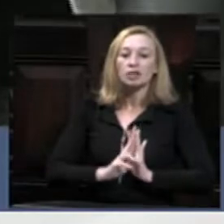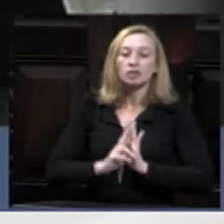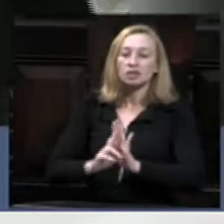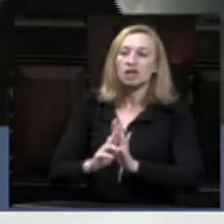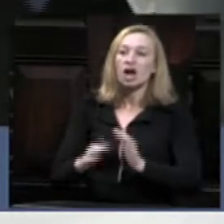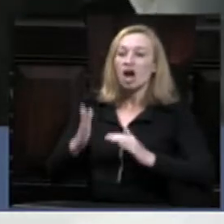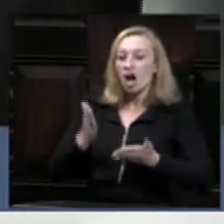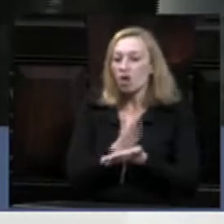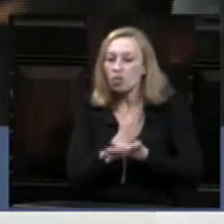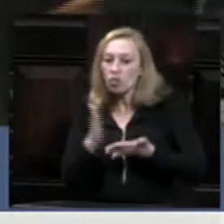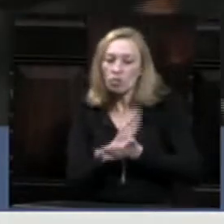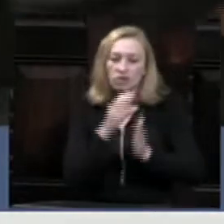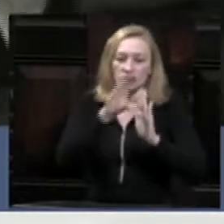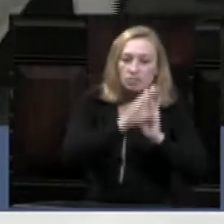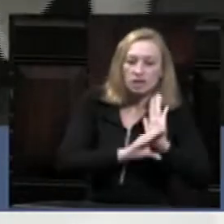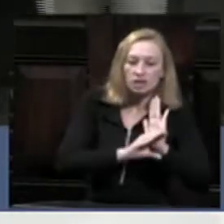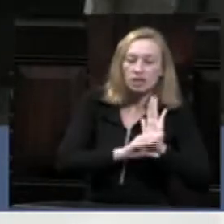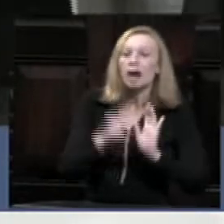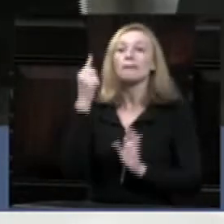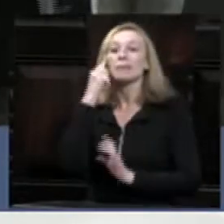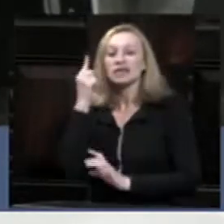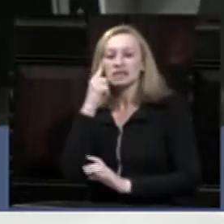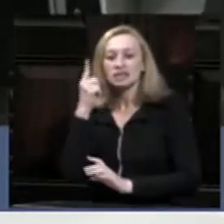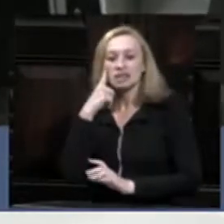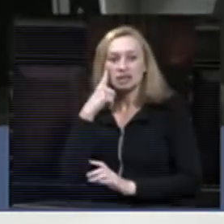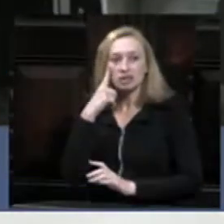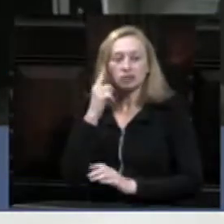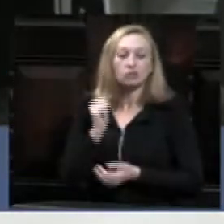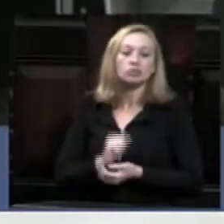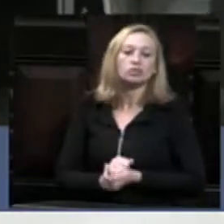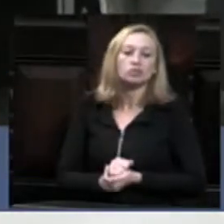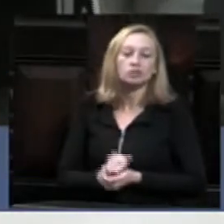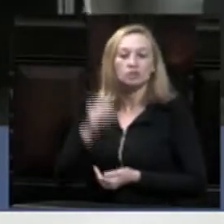principalmente nos praças